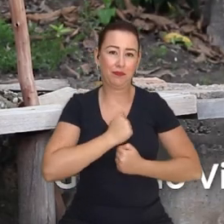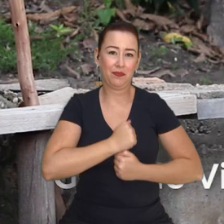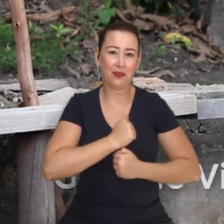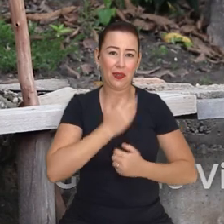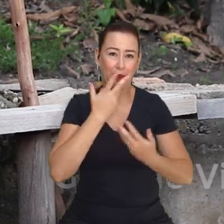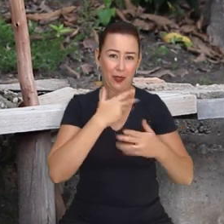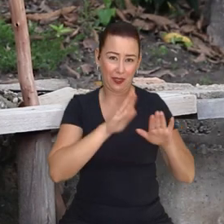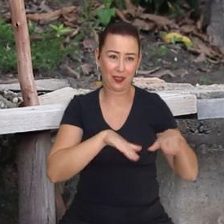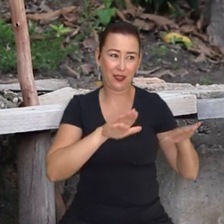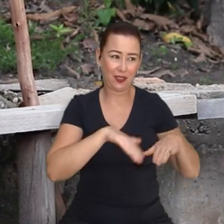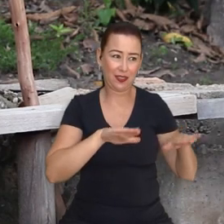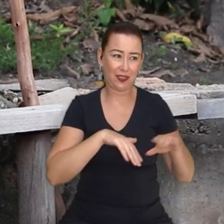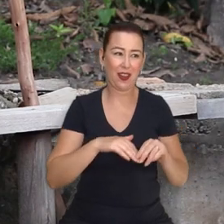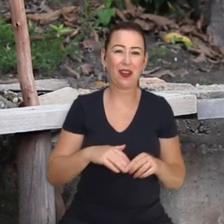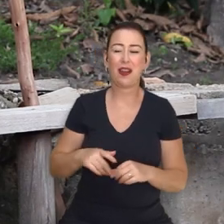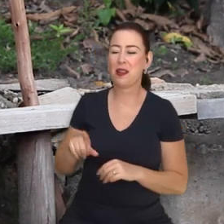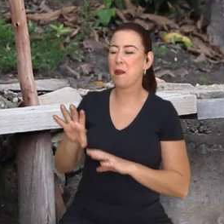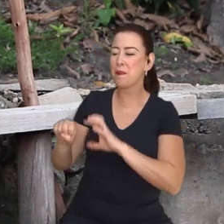tanto